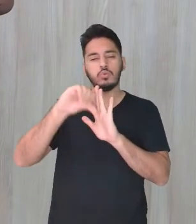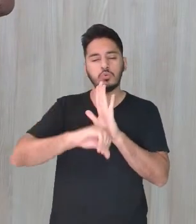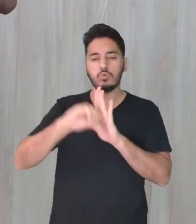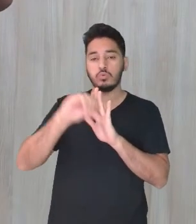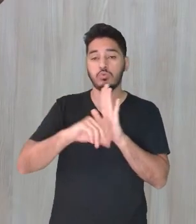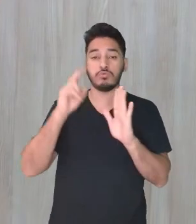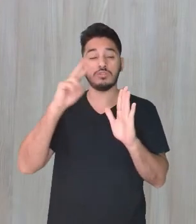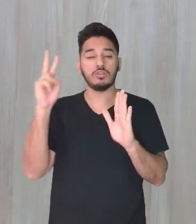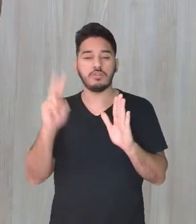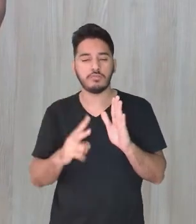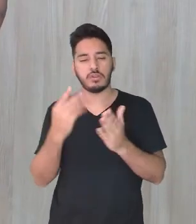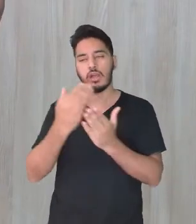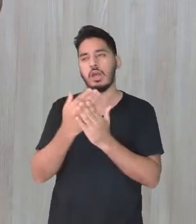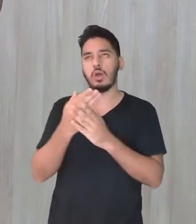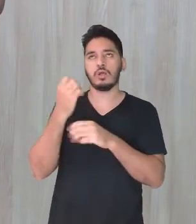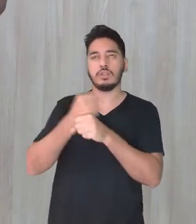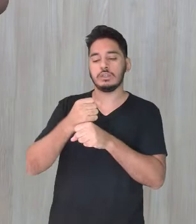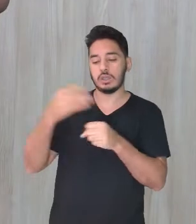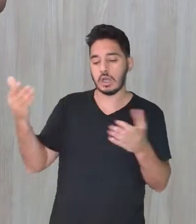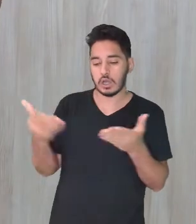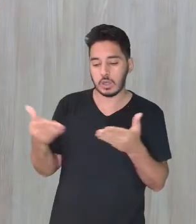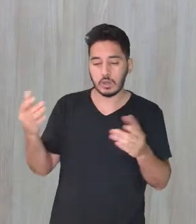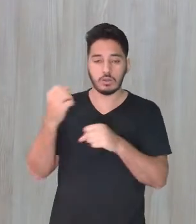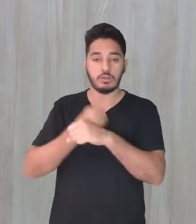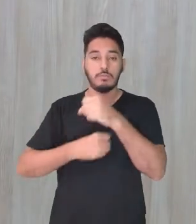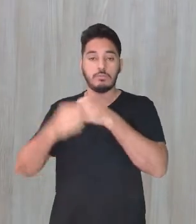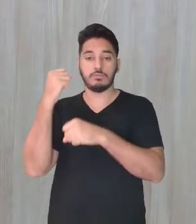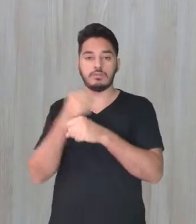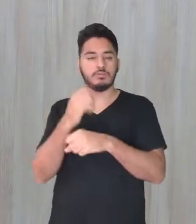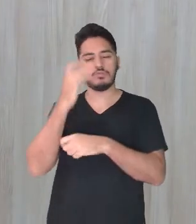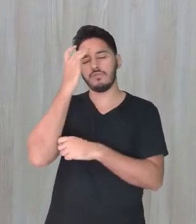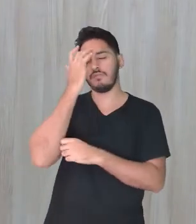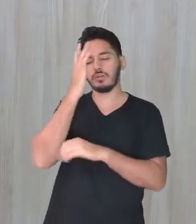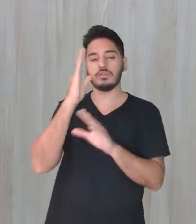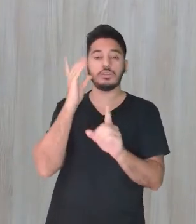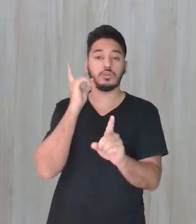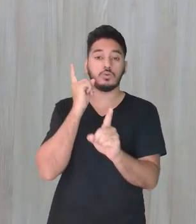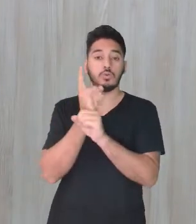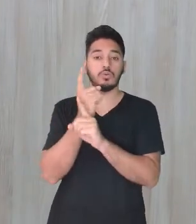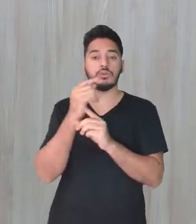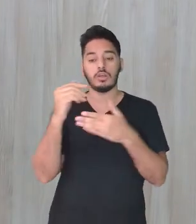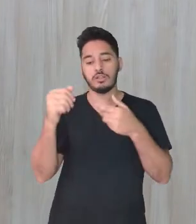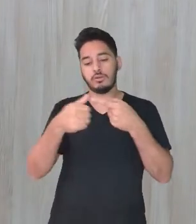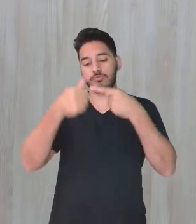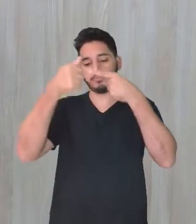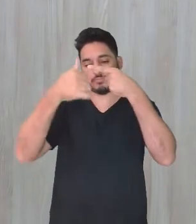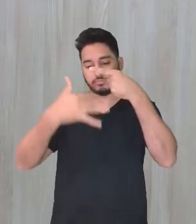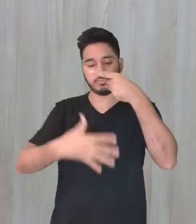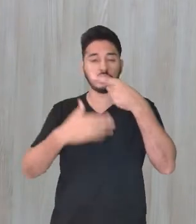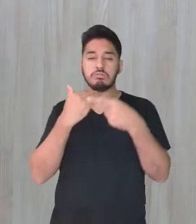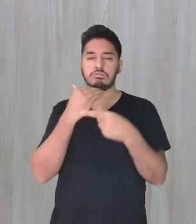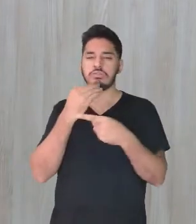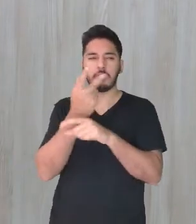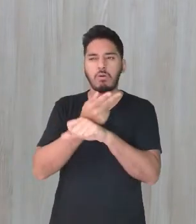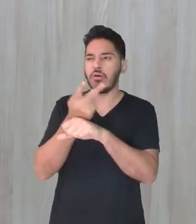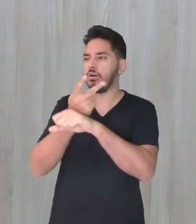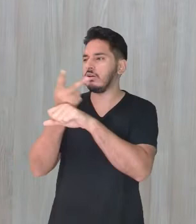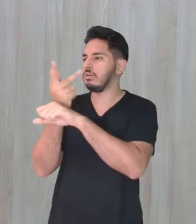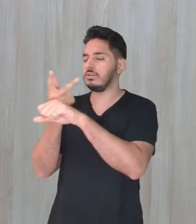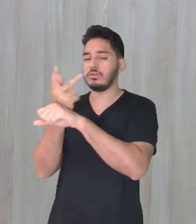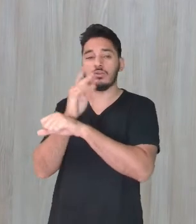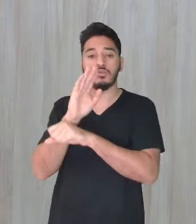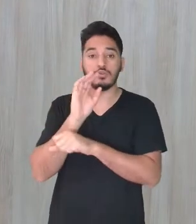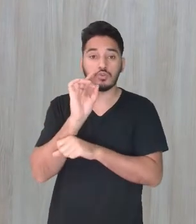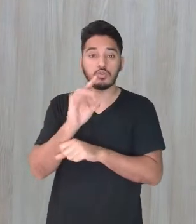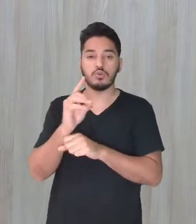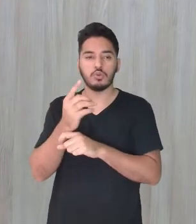aqui. Tem aulas desse ano, do ano passado. Então, tem a facilidade aí de encontrar na playlist, né? Você não precisa procurar no meio de todas as aulas.